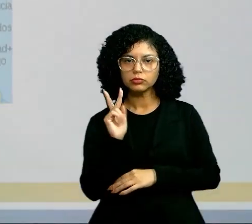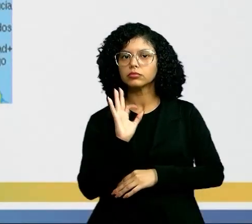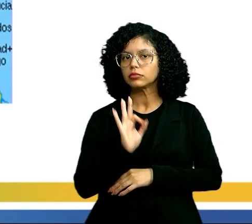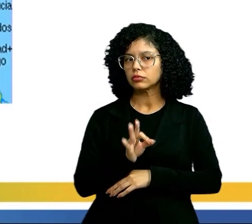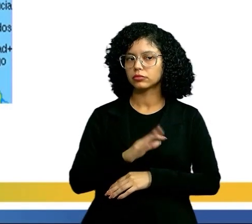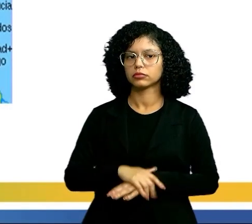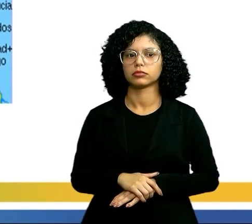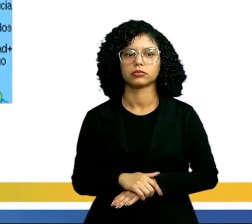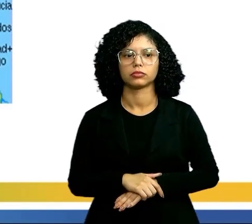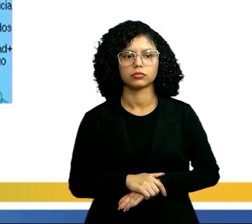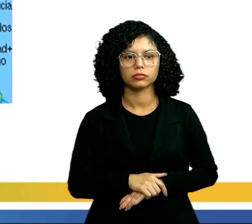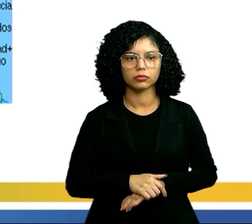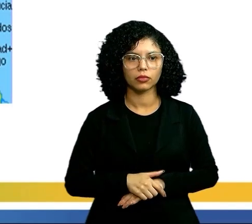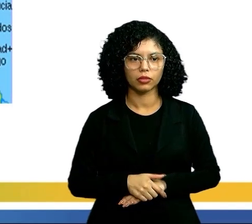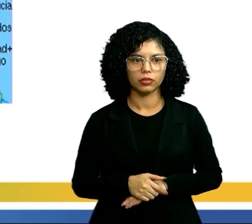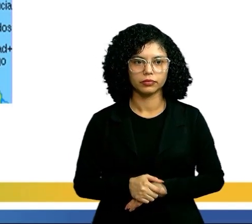certo?